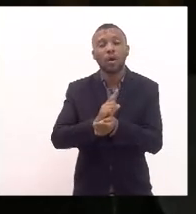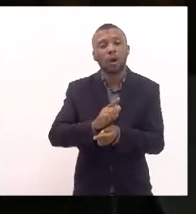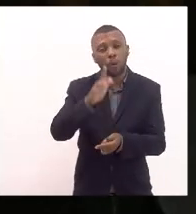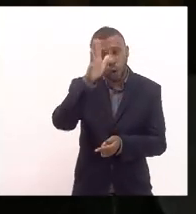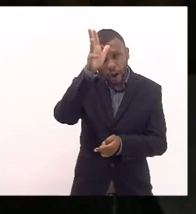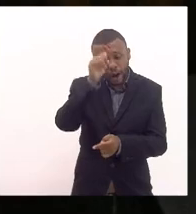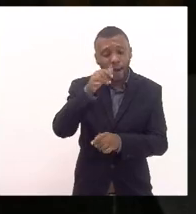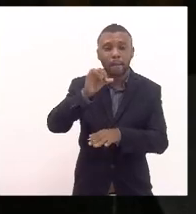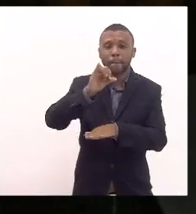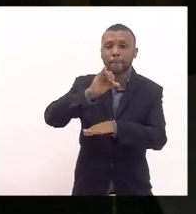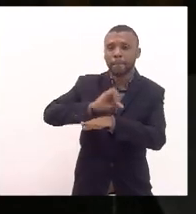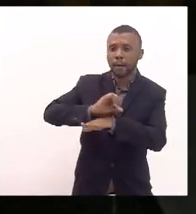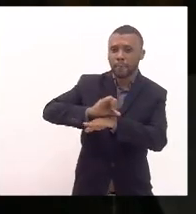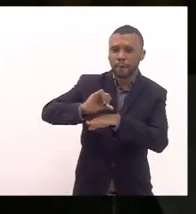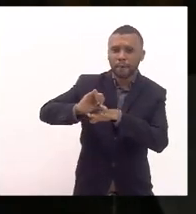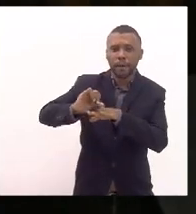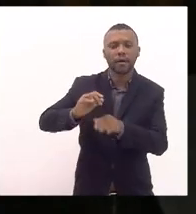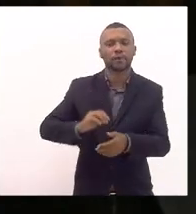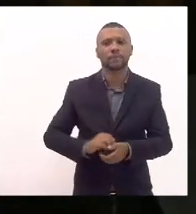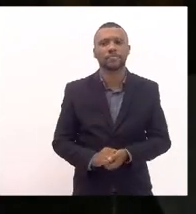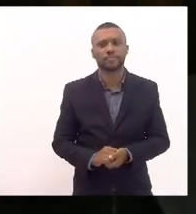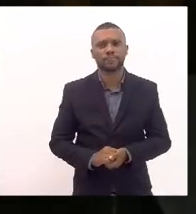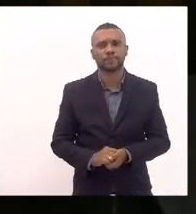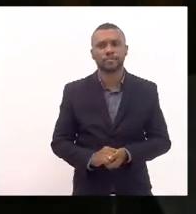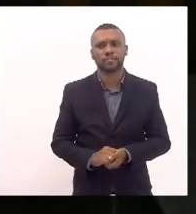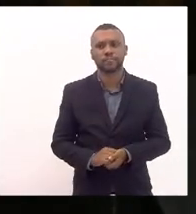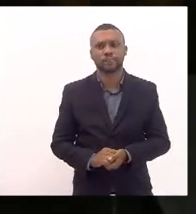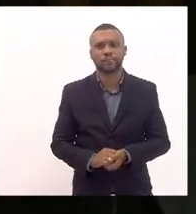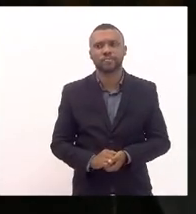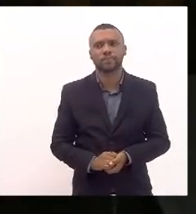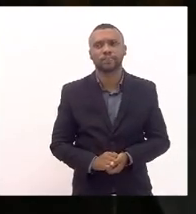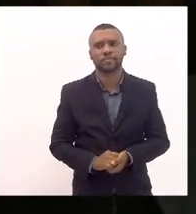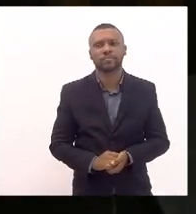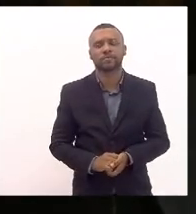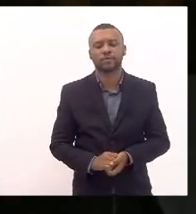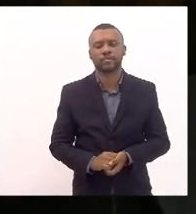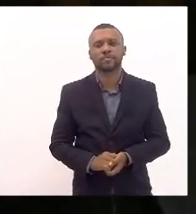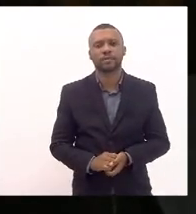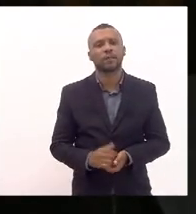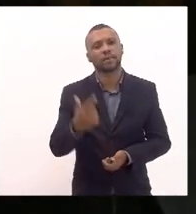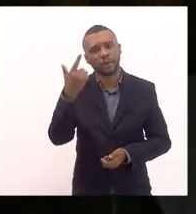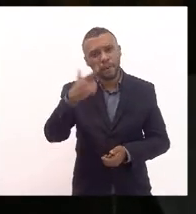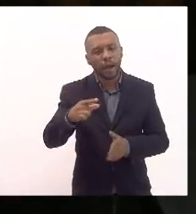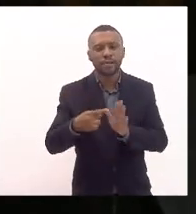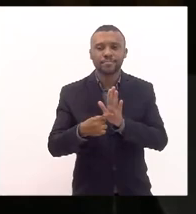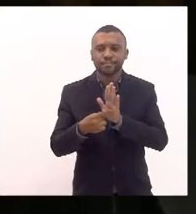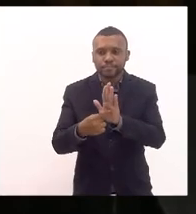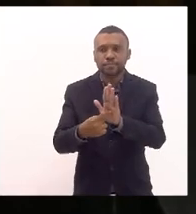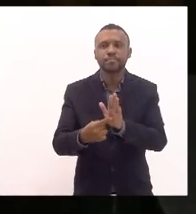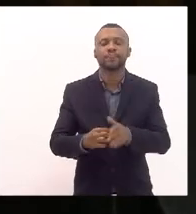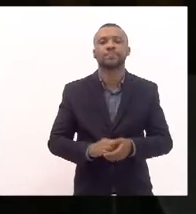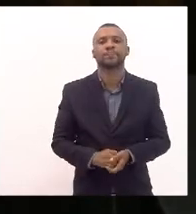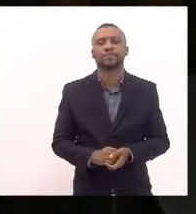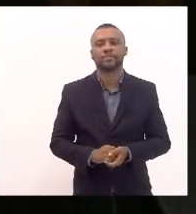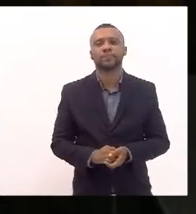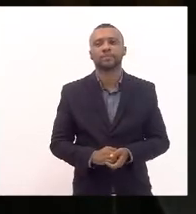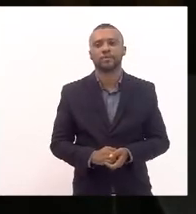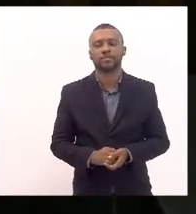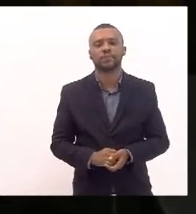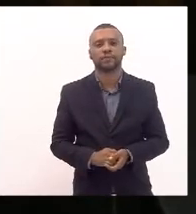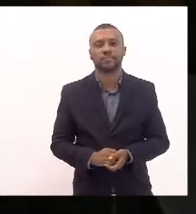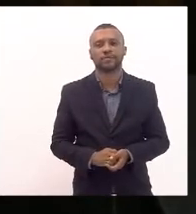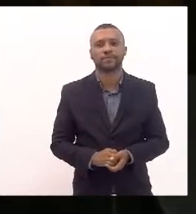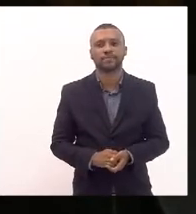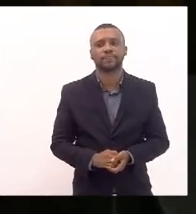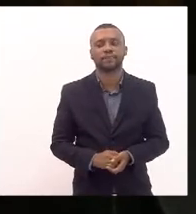galinheiro galinheiro tá que a matéria tem trago mais Presidente traga um anjo né